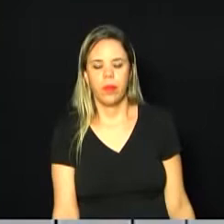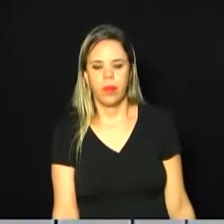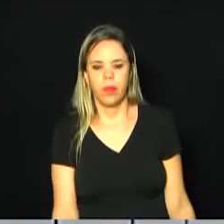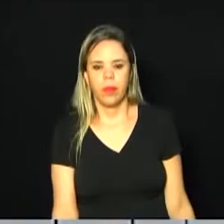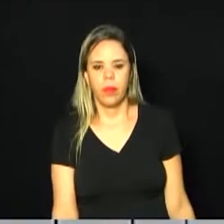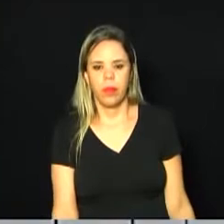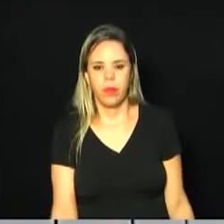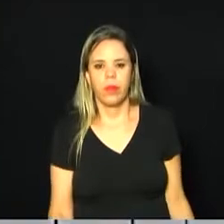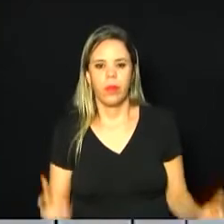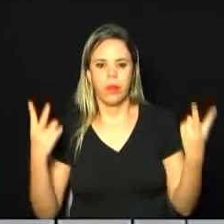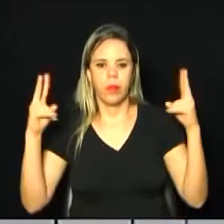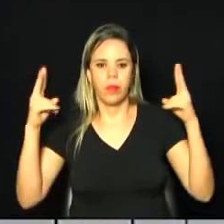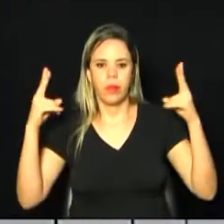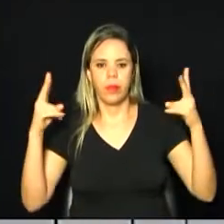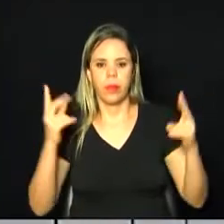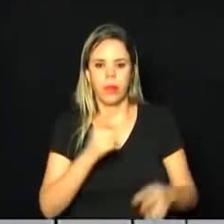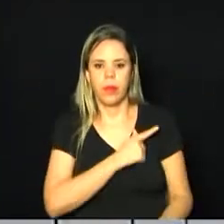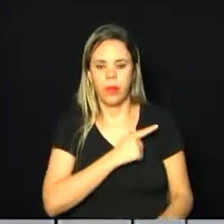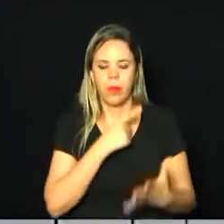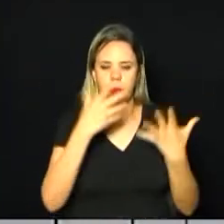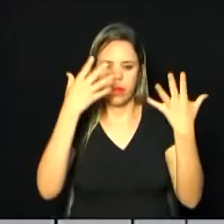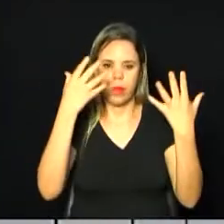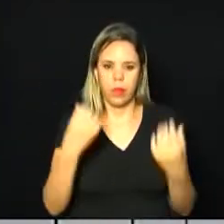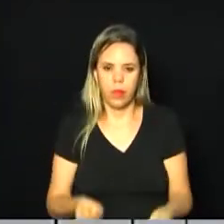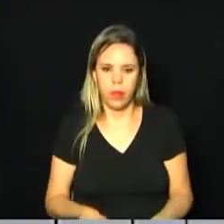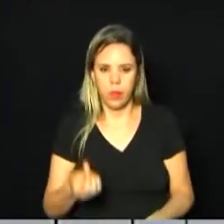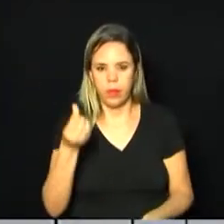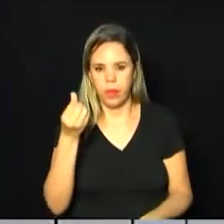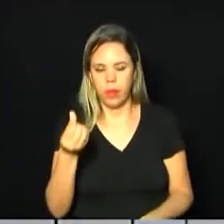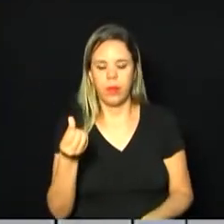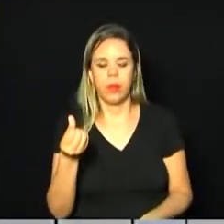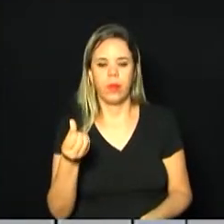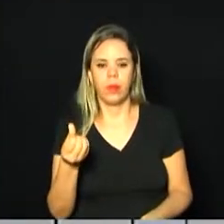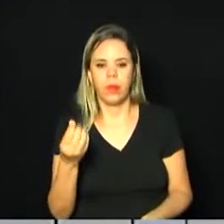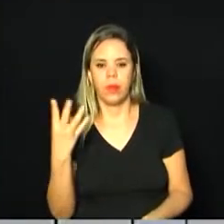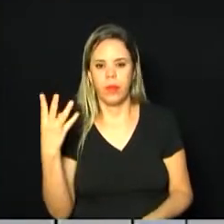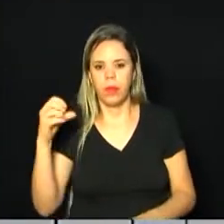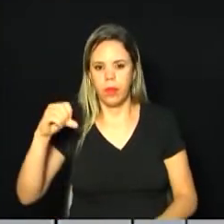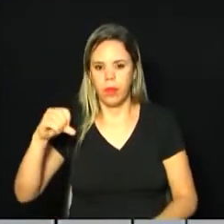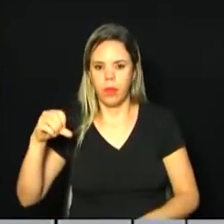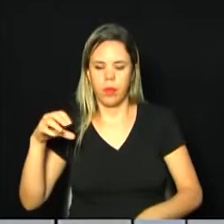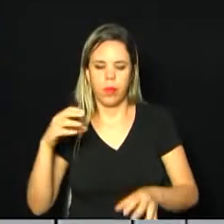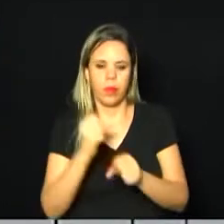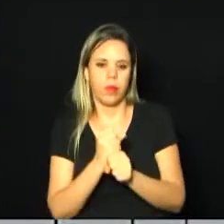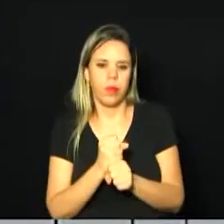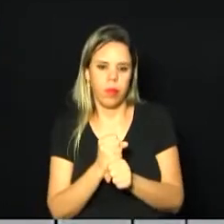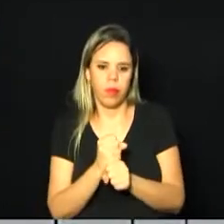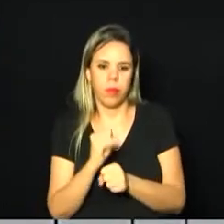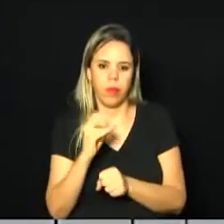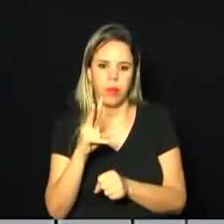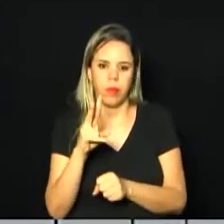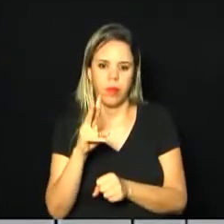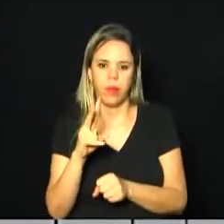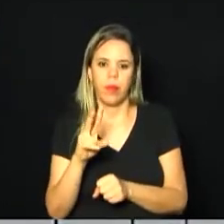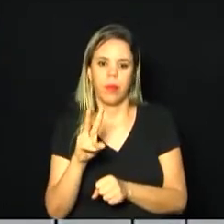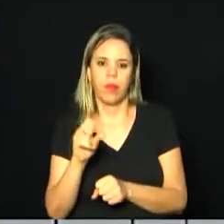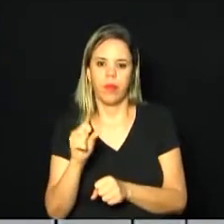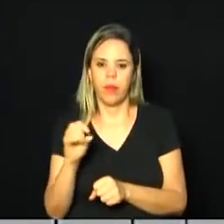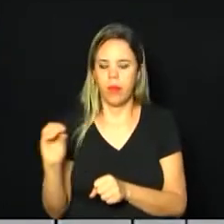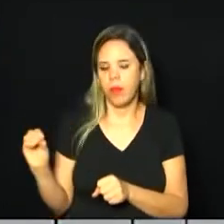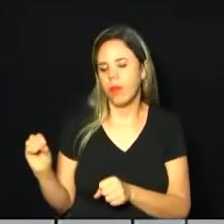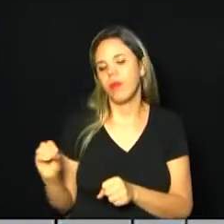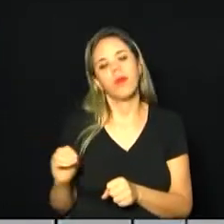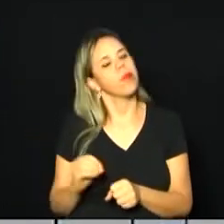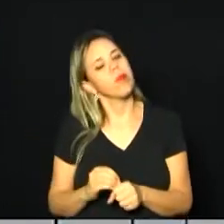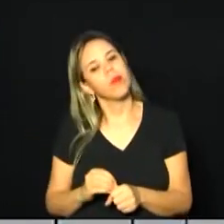e com a Vitória o bugre assumir a sexta colocação com 49 pontos Silva Vasco vencer o